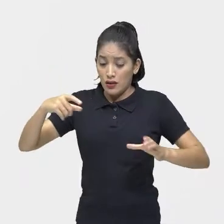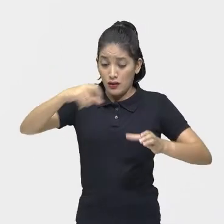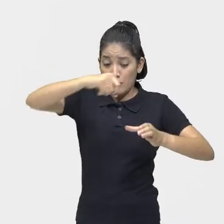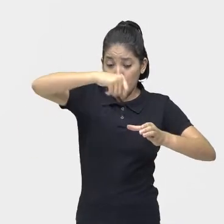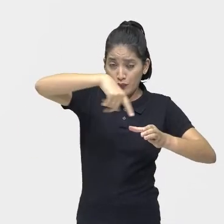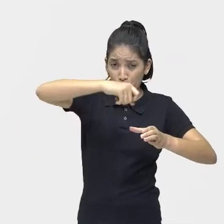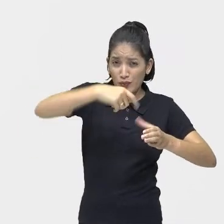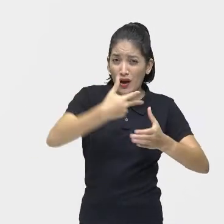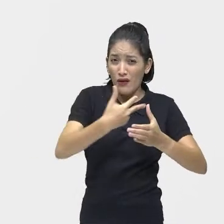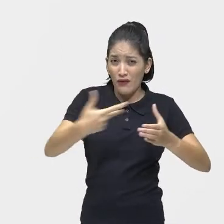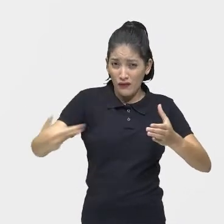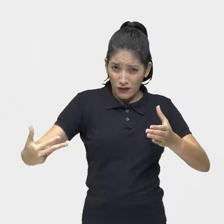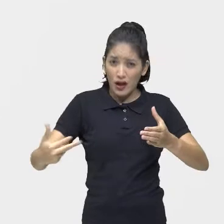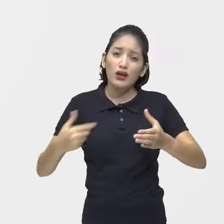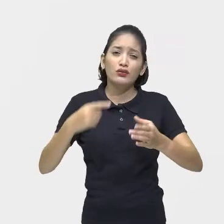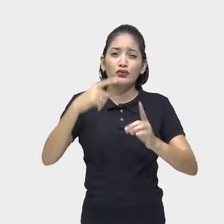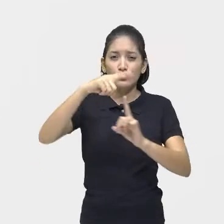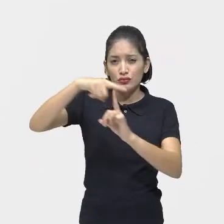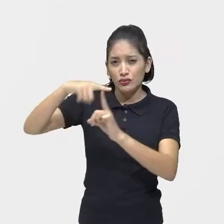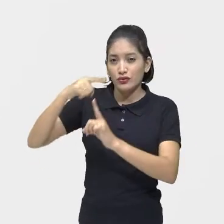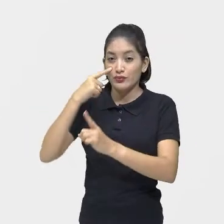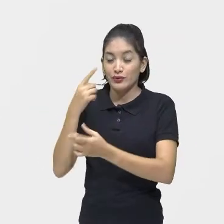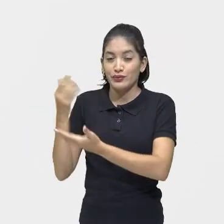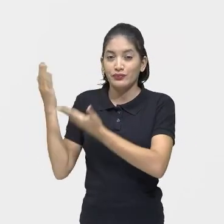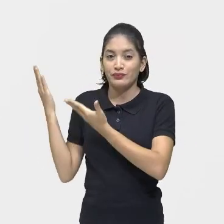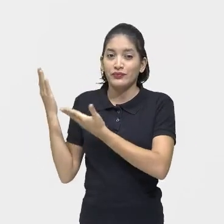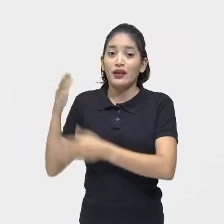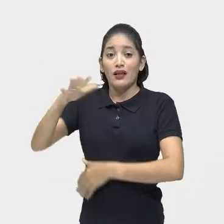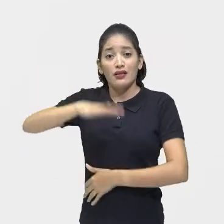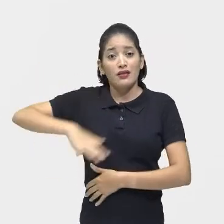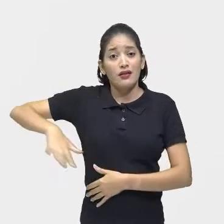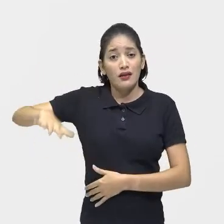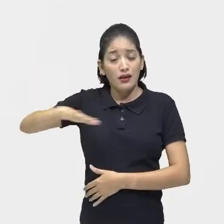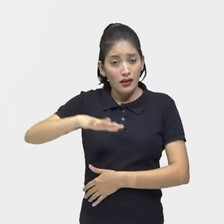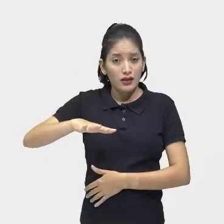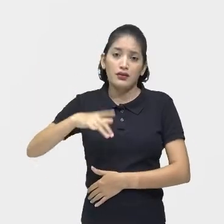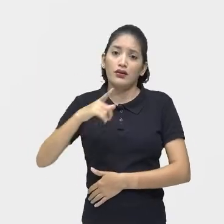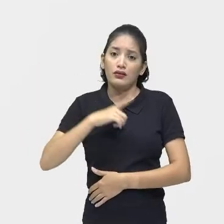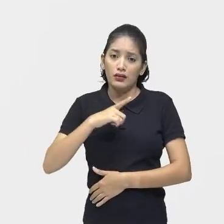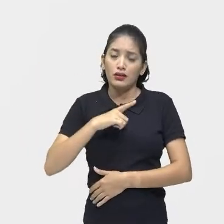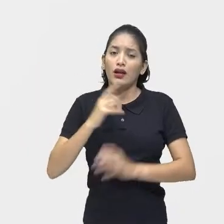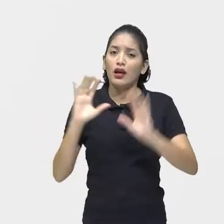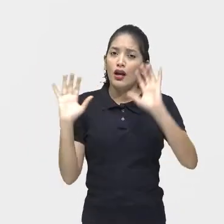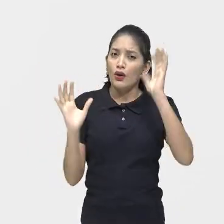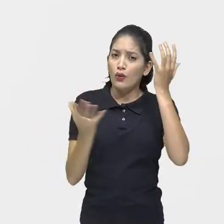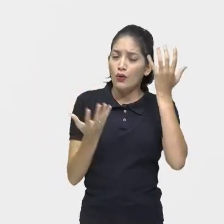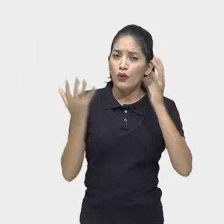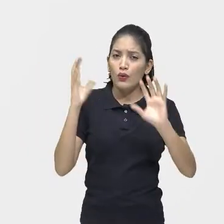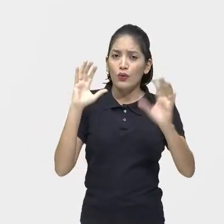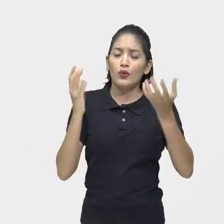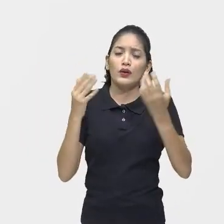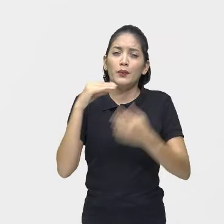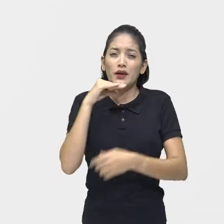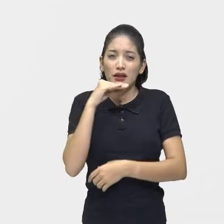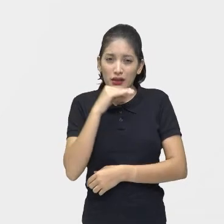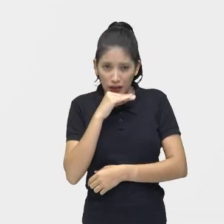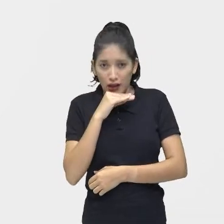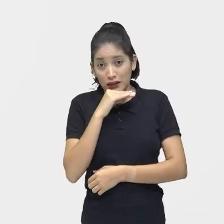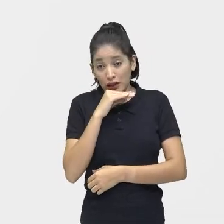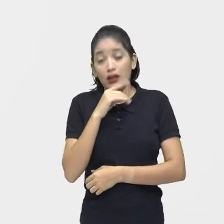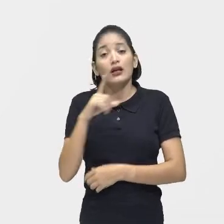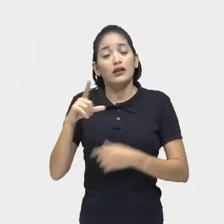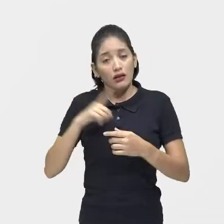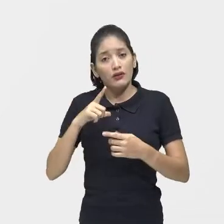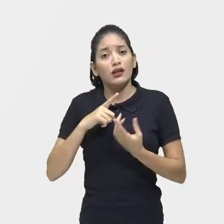centeio, aveia e batata, tá bom? Nas regiões das áreas onde temos o clima mais quente, vai predominar o cultivo aí